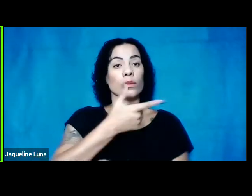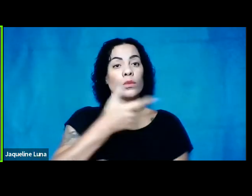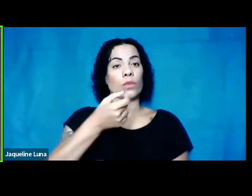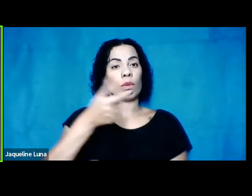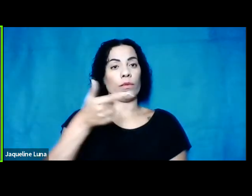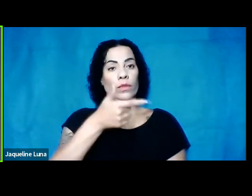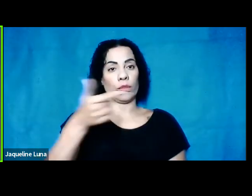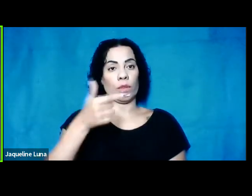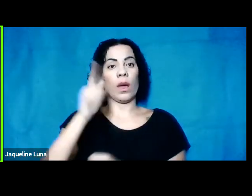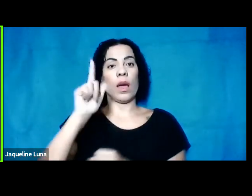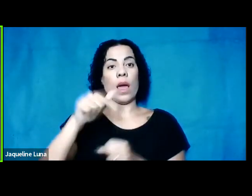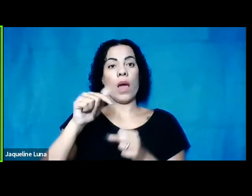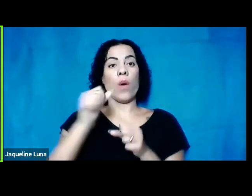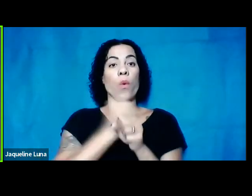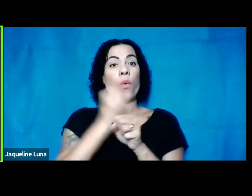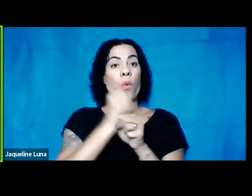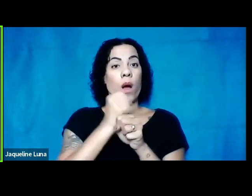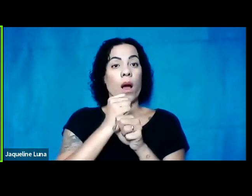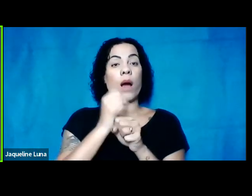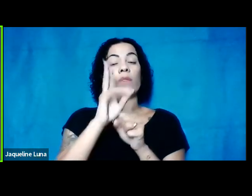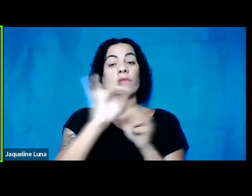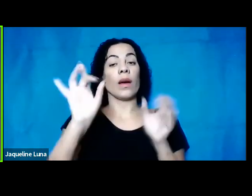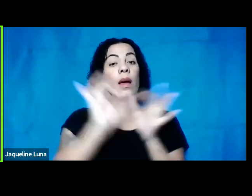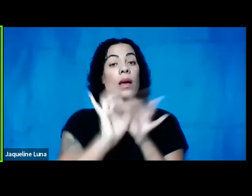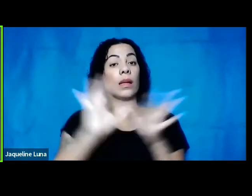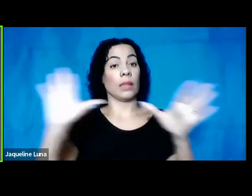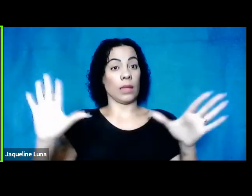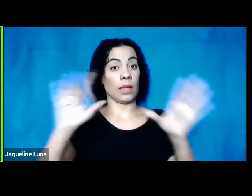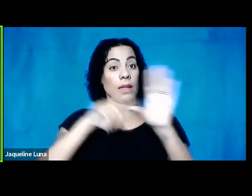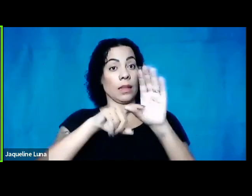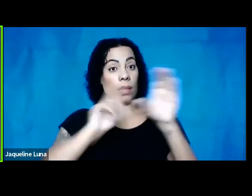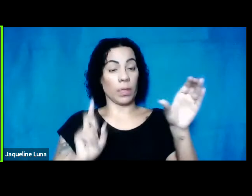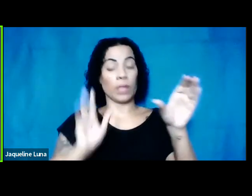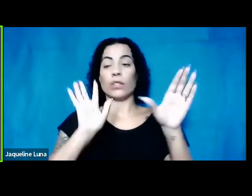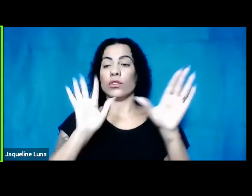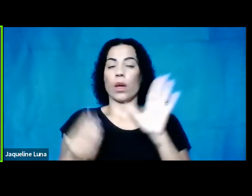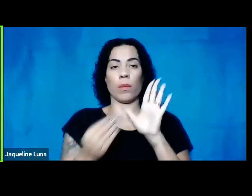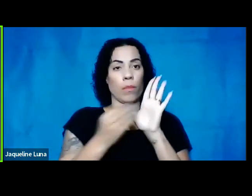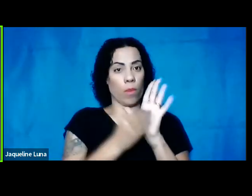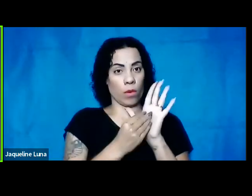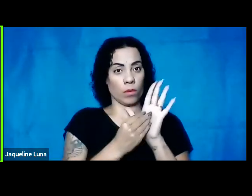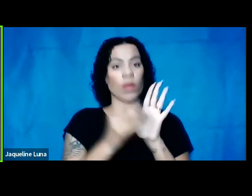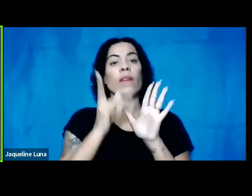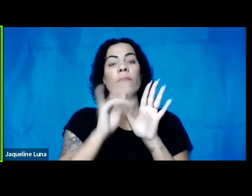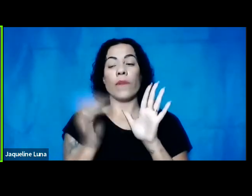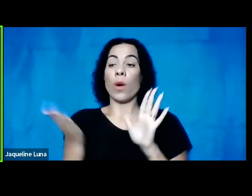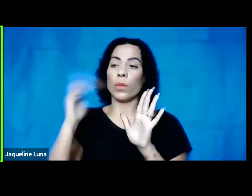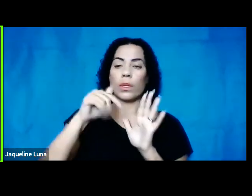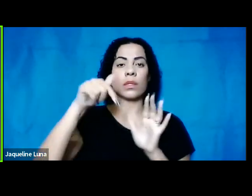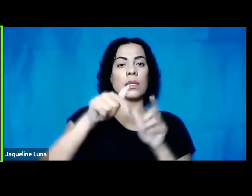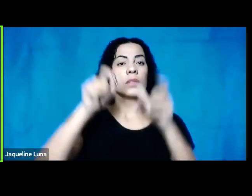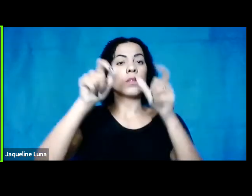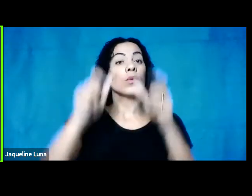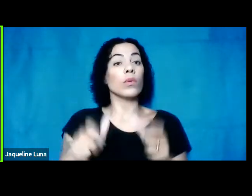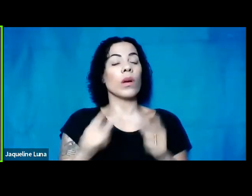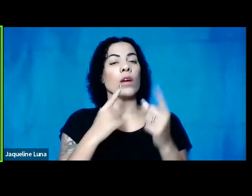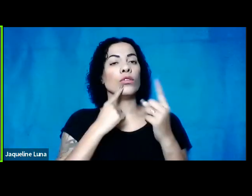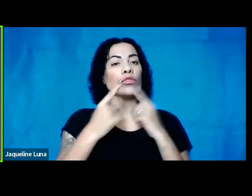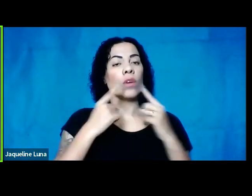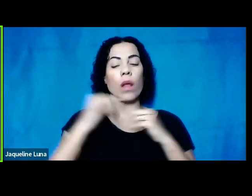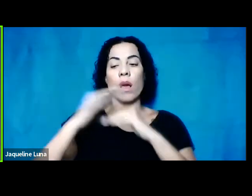das independências, já está colocado. Vamos trazer para este espaço de diálogo, de